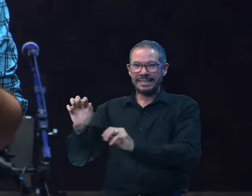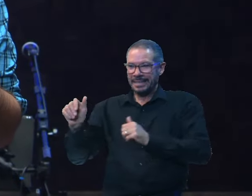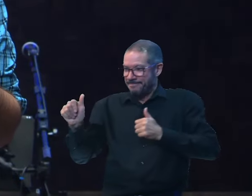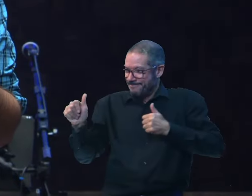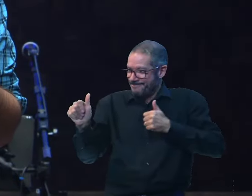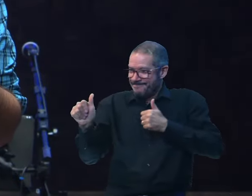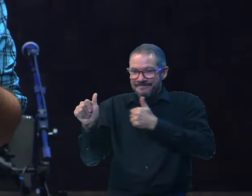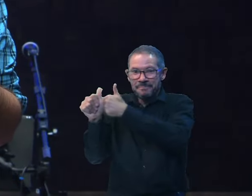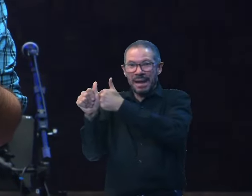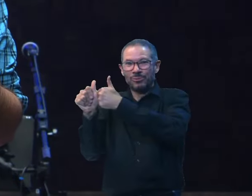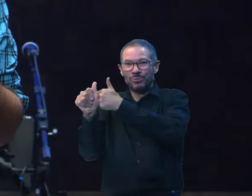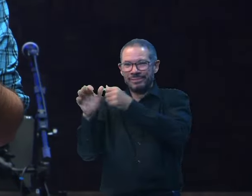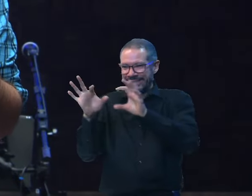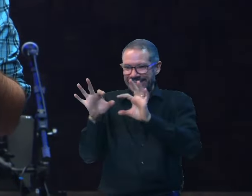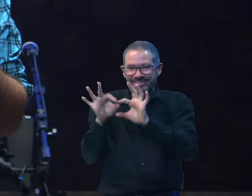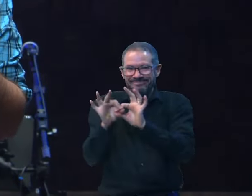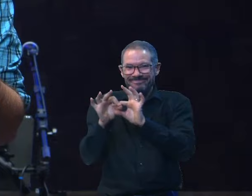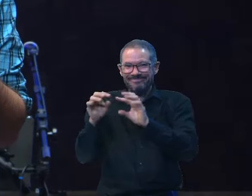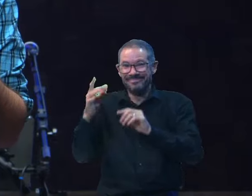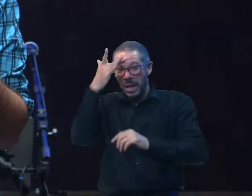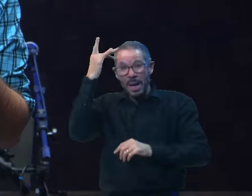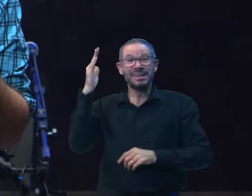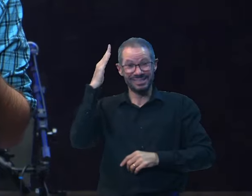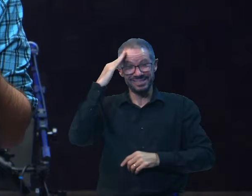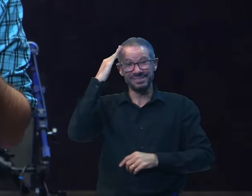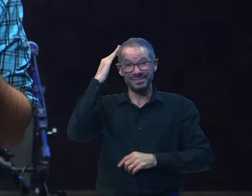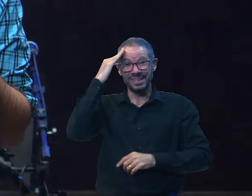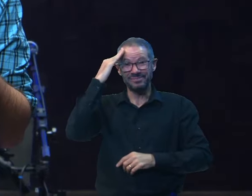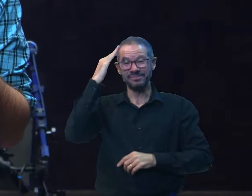perto. Eu sei.